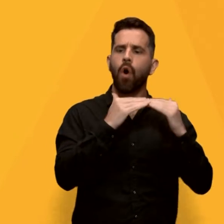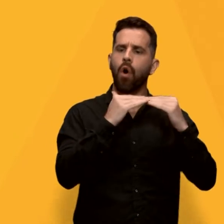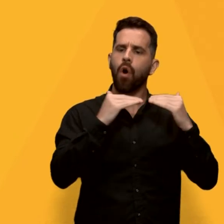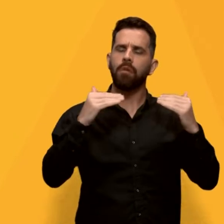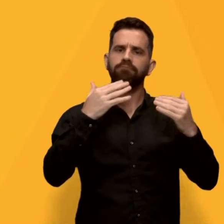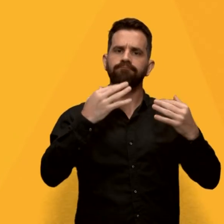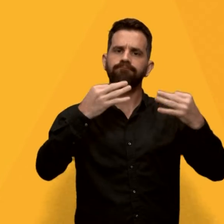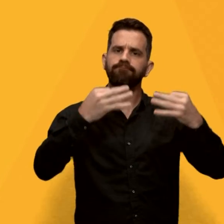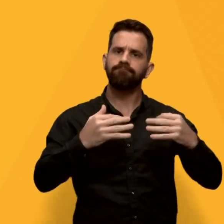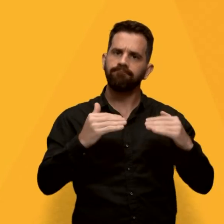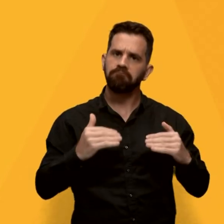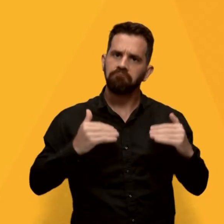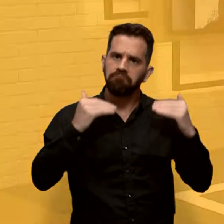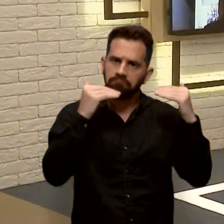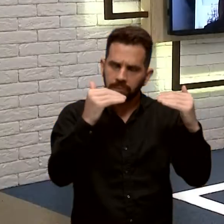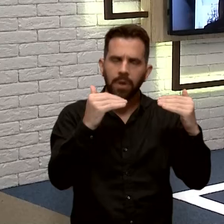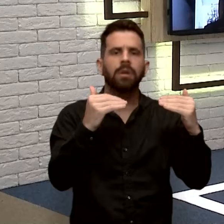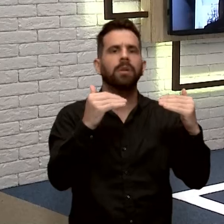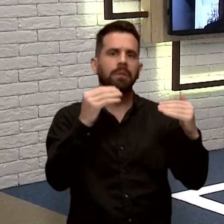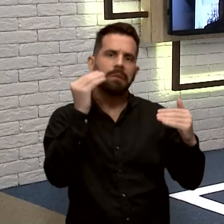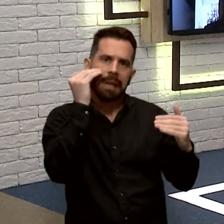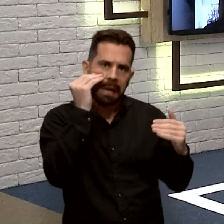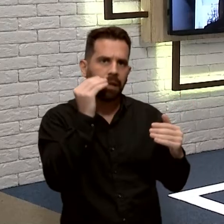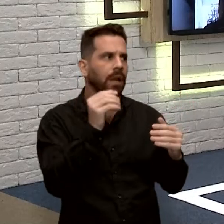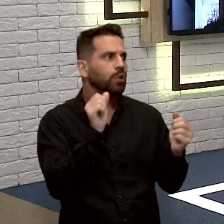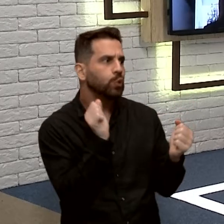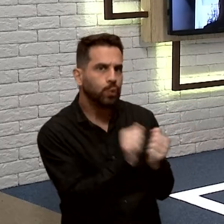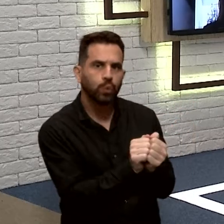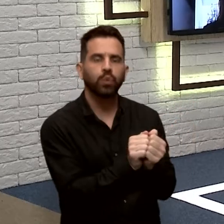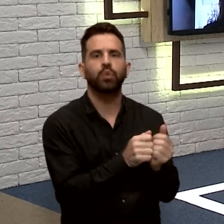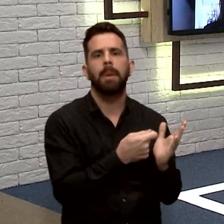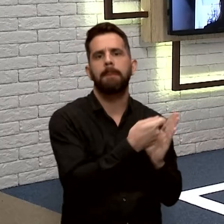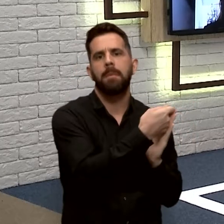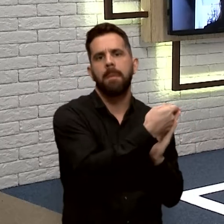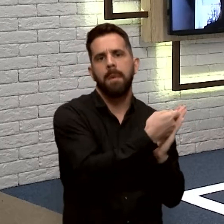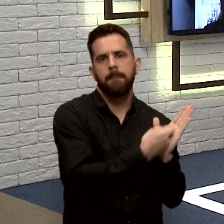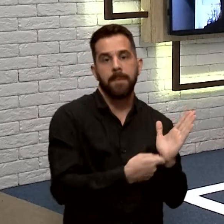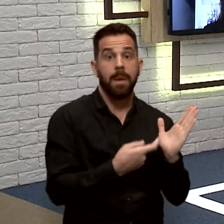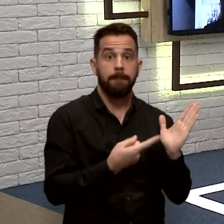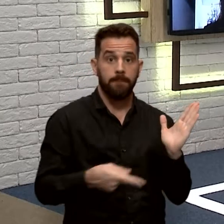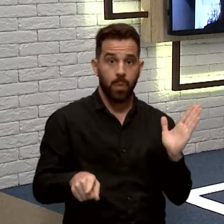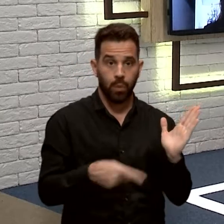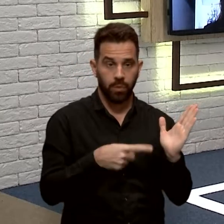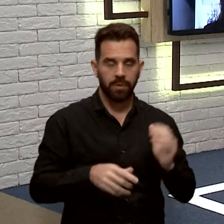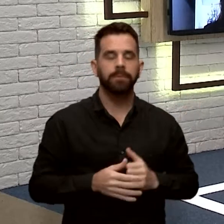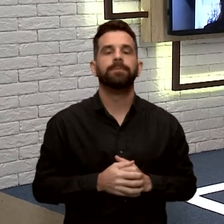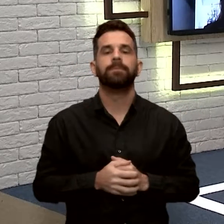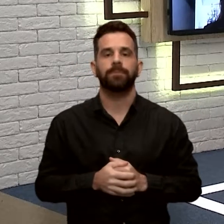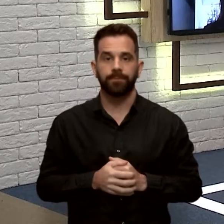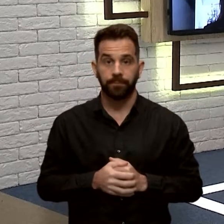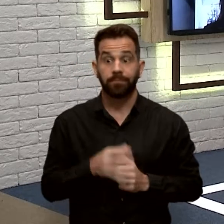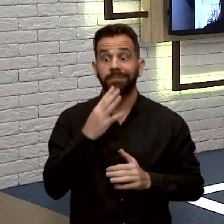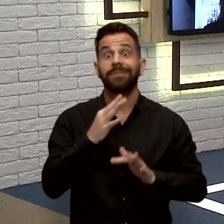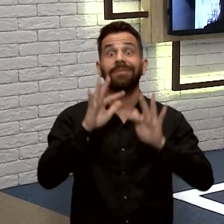tentando montar essa música com ele, produzir essa música. Ao final desse atendimento,